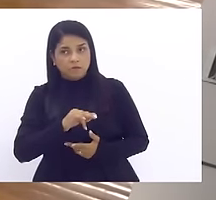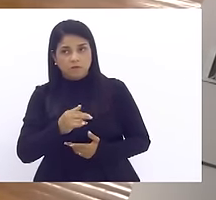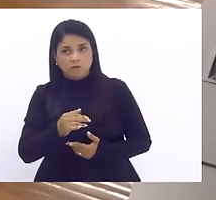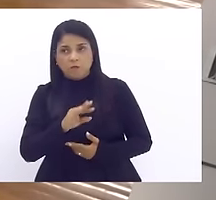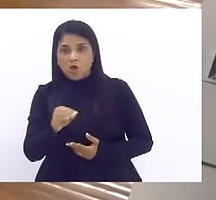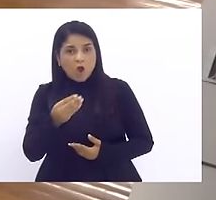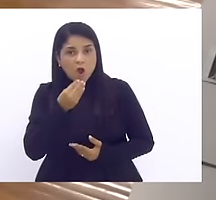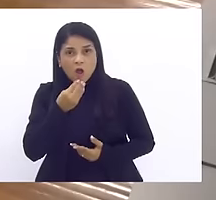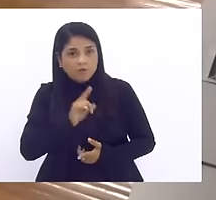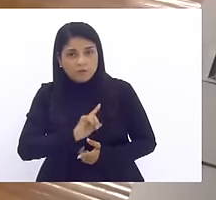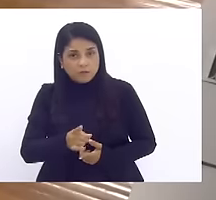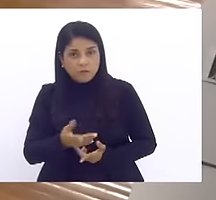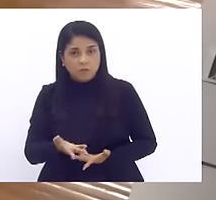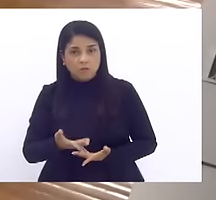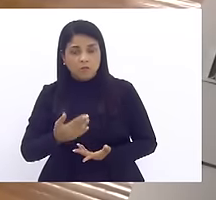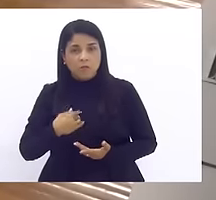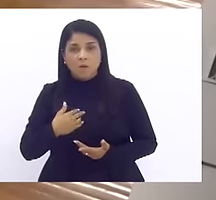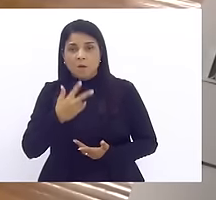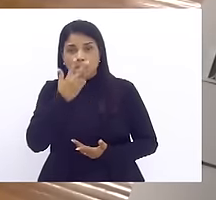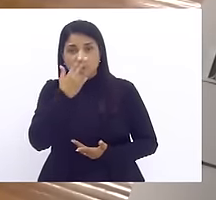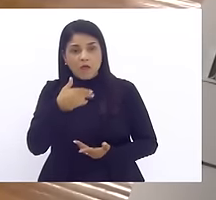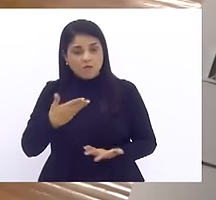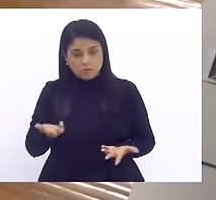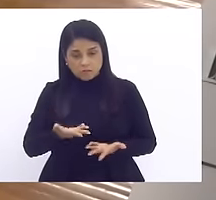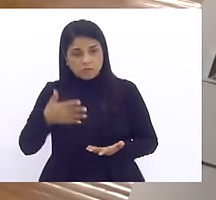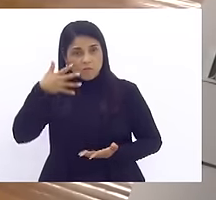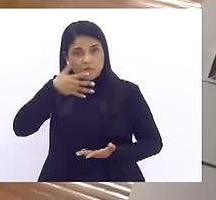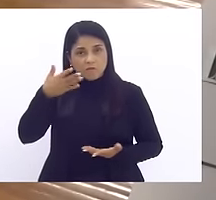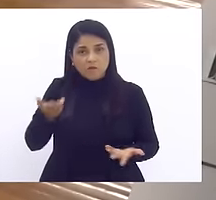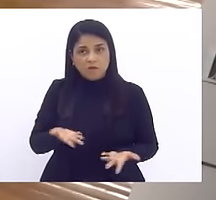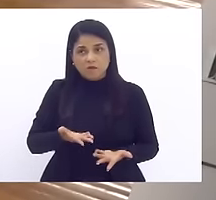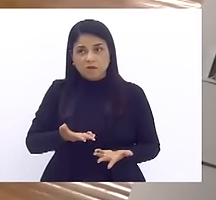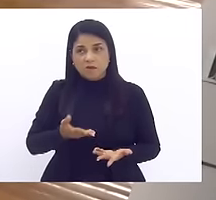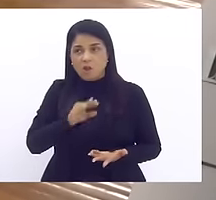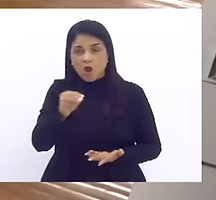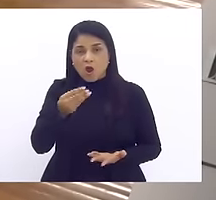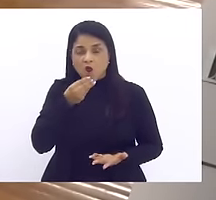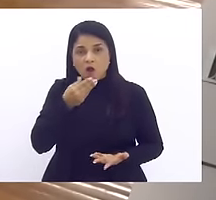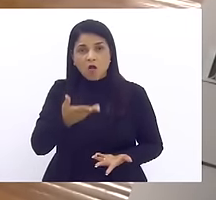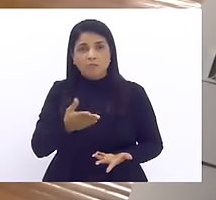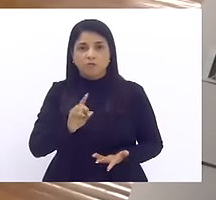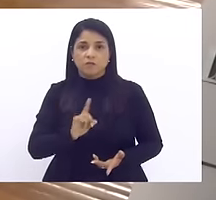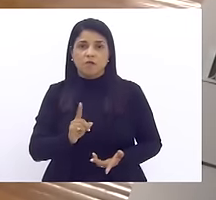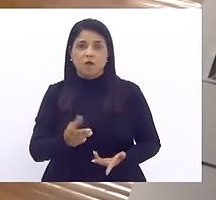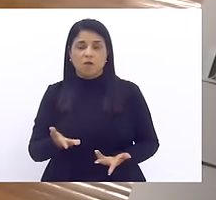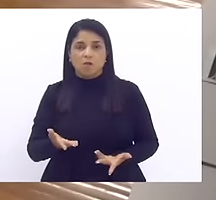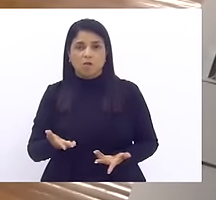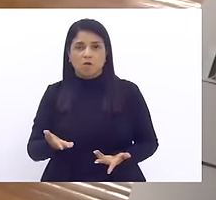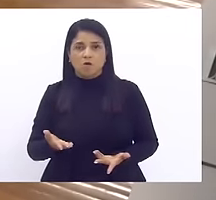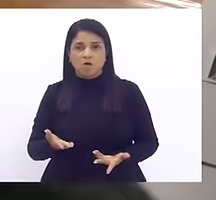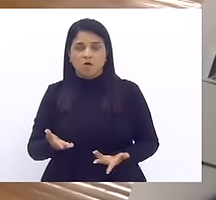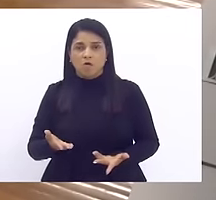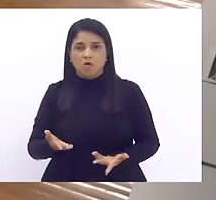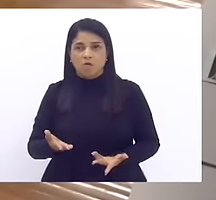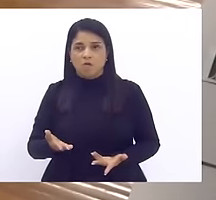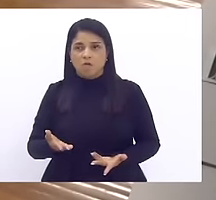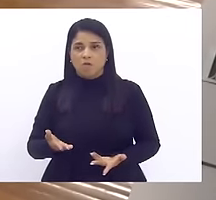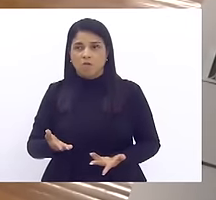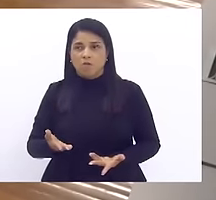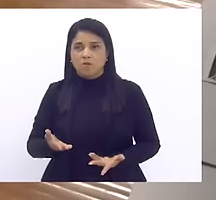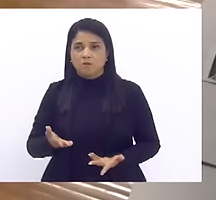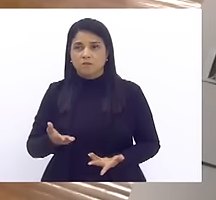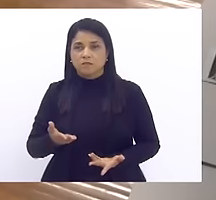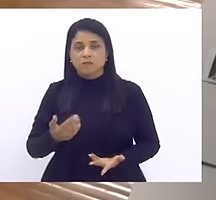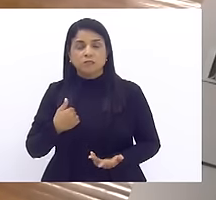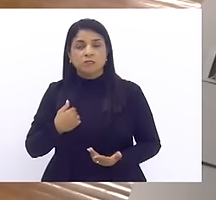tudo que a gente tá falando aqui parece óbvio não a senhora acabou de falar Óbvio que não a gente sabe que é homem sexual